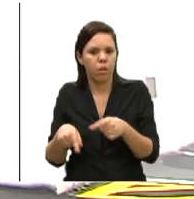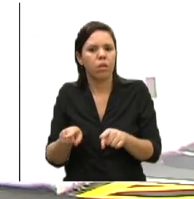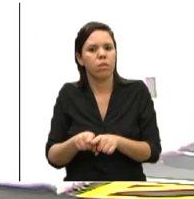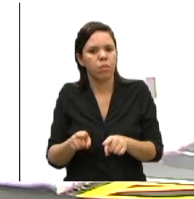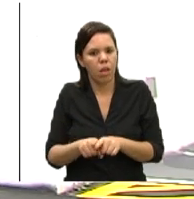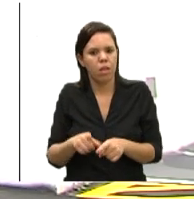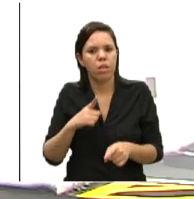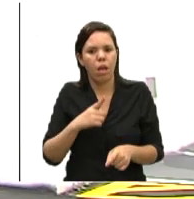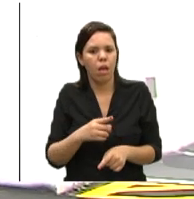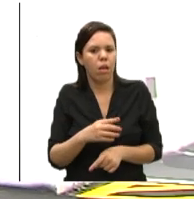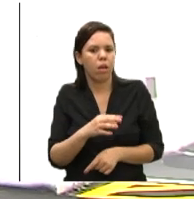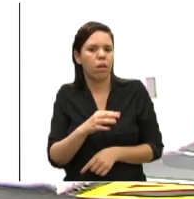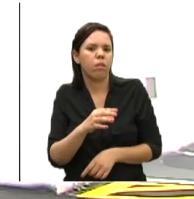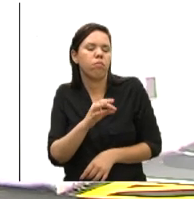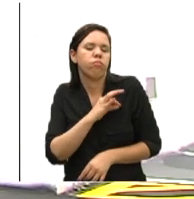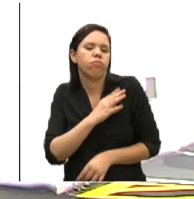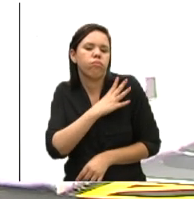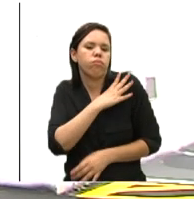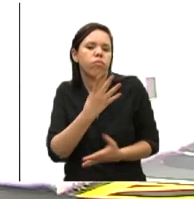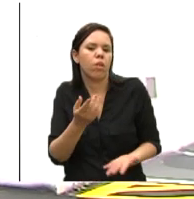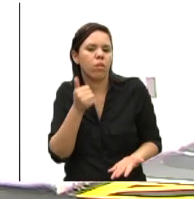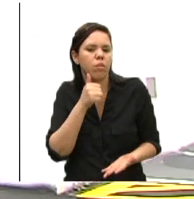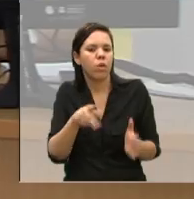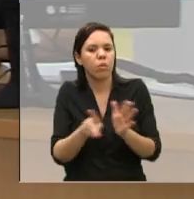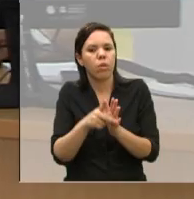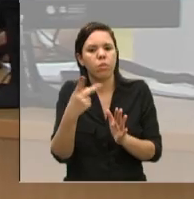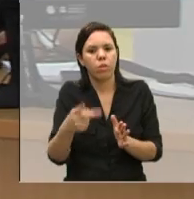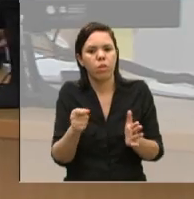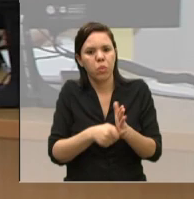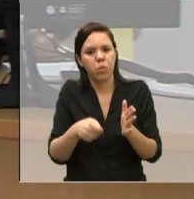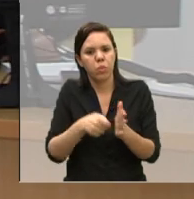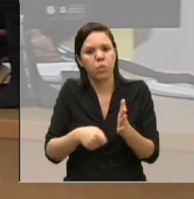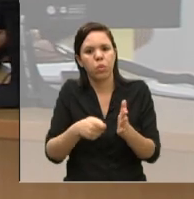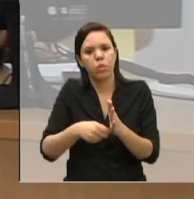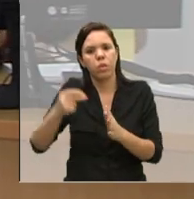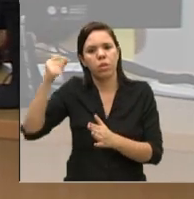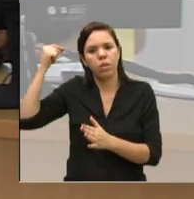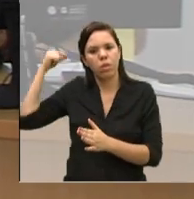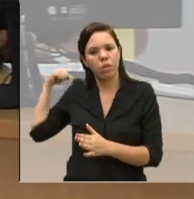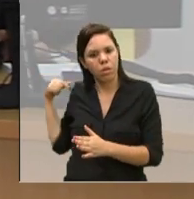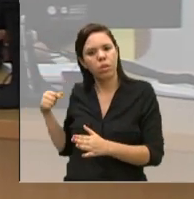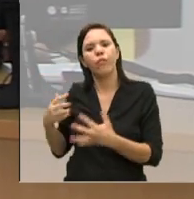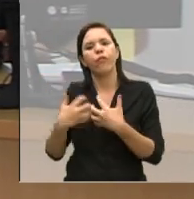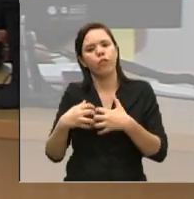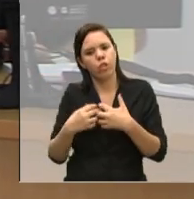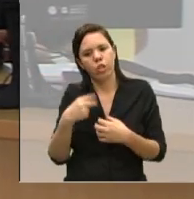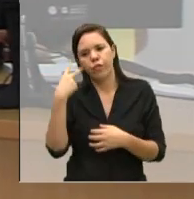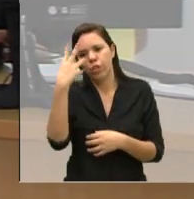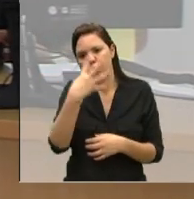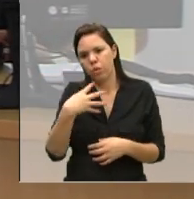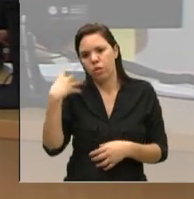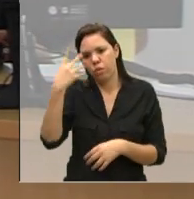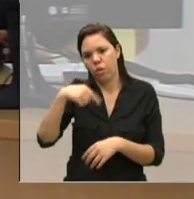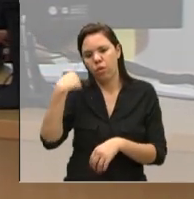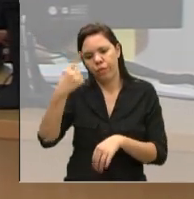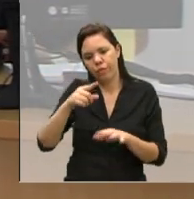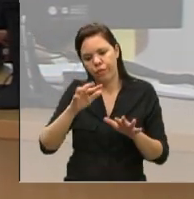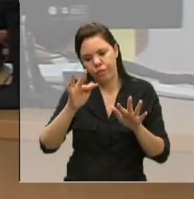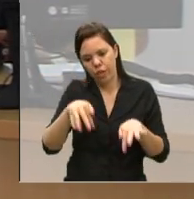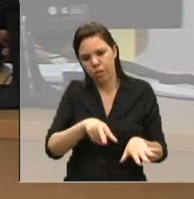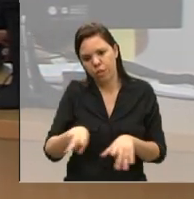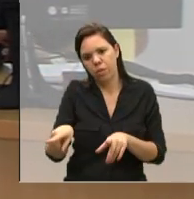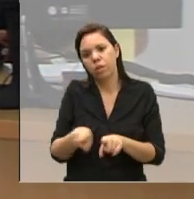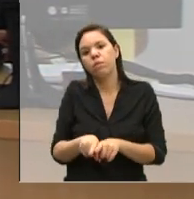a Delegacia da Mulher, uma luta antiga para que a delegacia funcione 24 horas nos finais de semana,